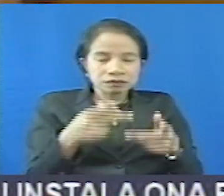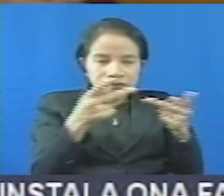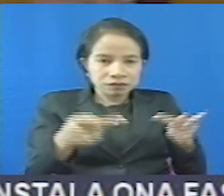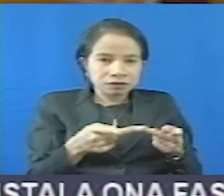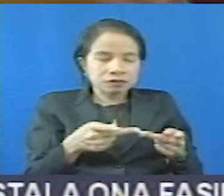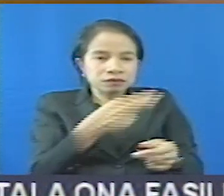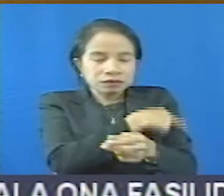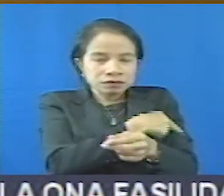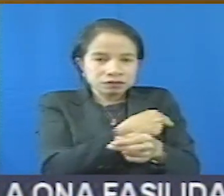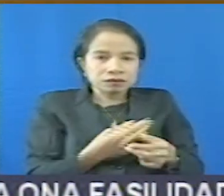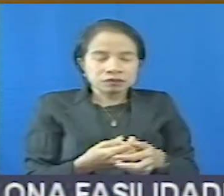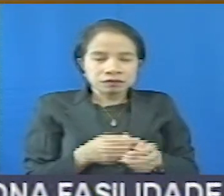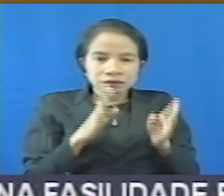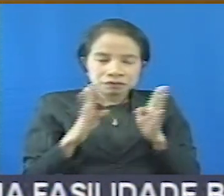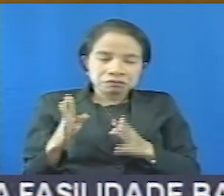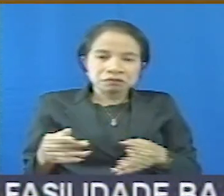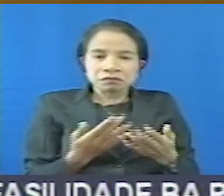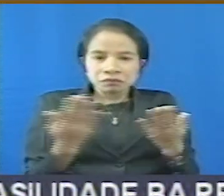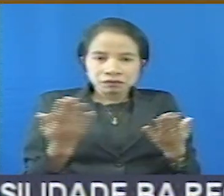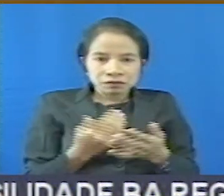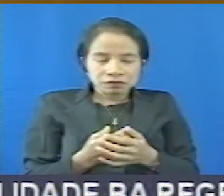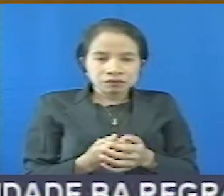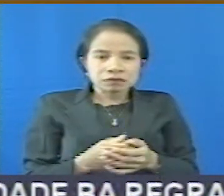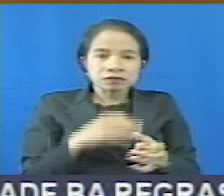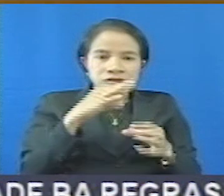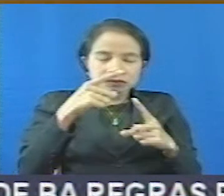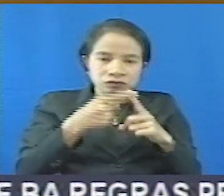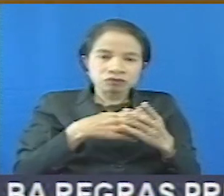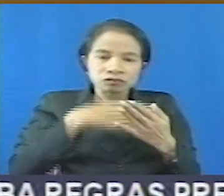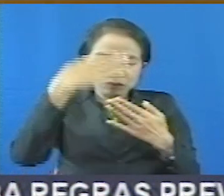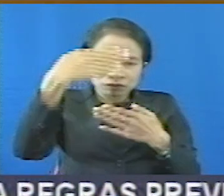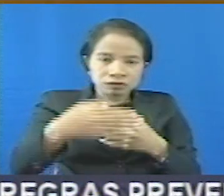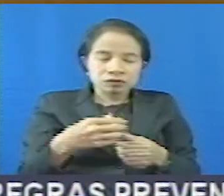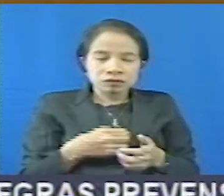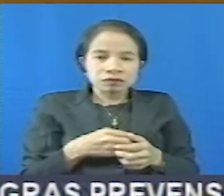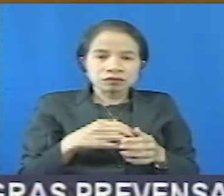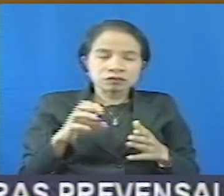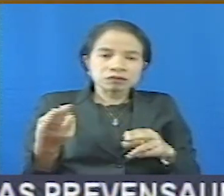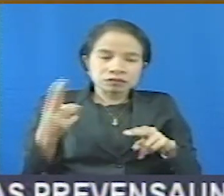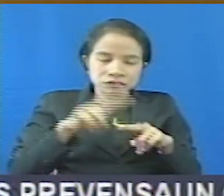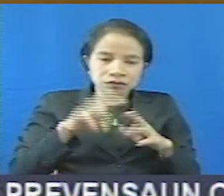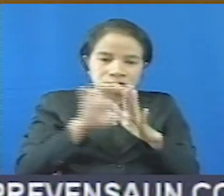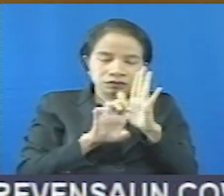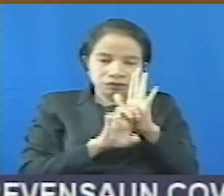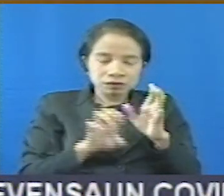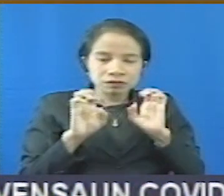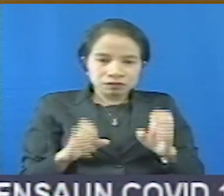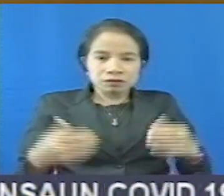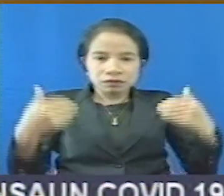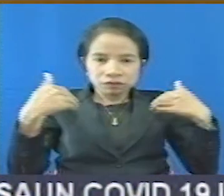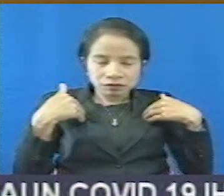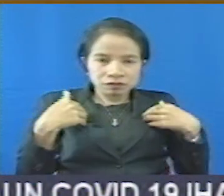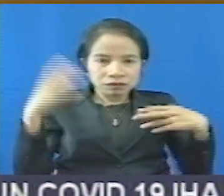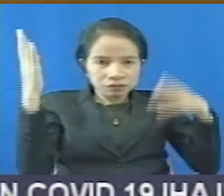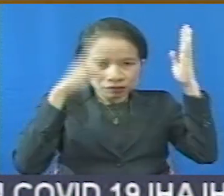disponível, e tem preparação torre nebe, na Rodinone, e a fulanida 1 de maio, extensão estado de emergência, nene, o Enhira Moço, que